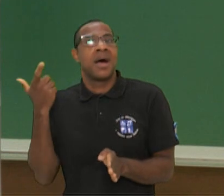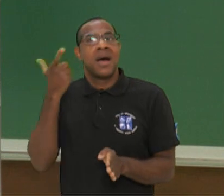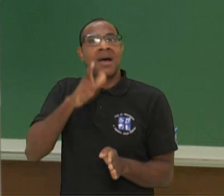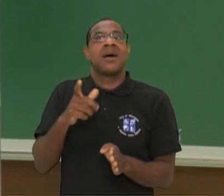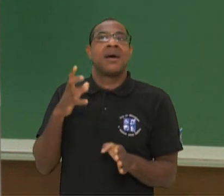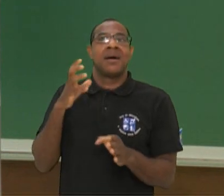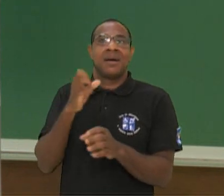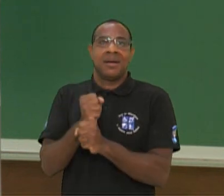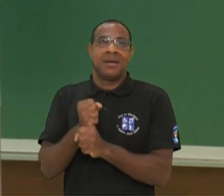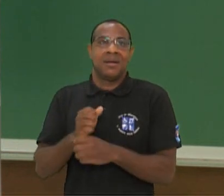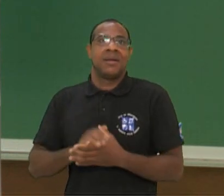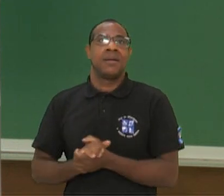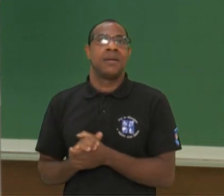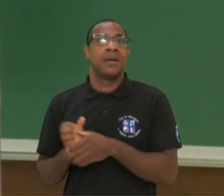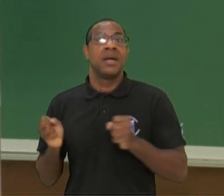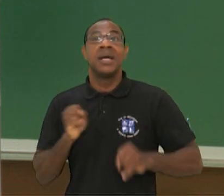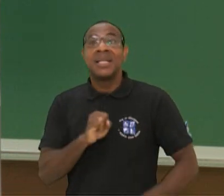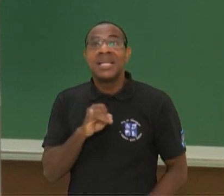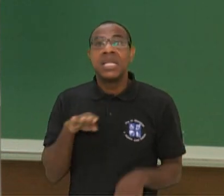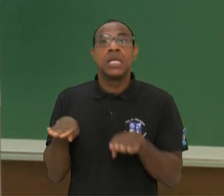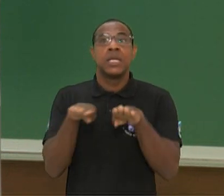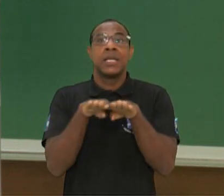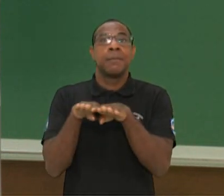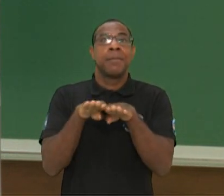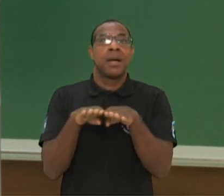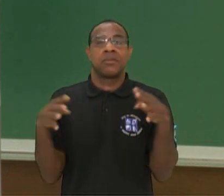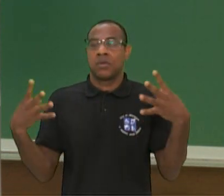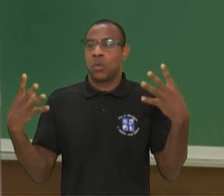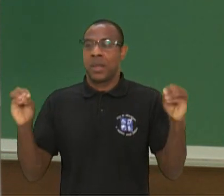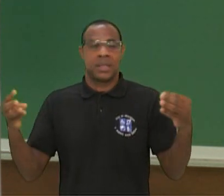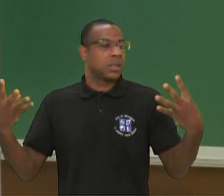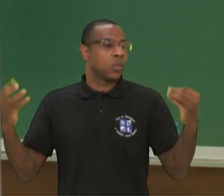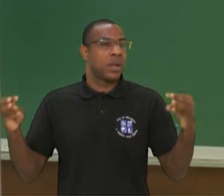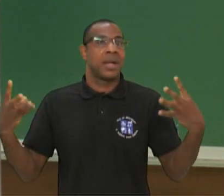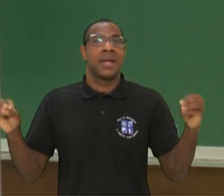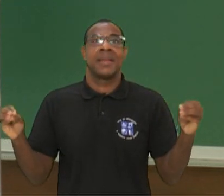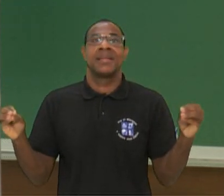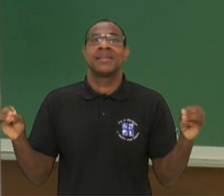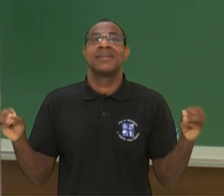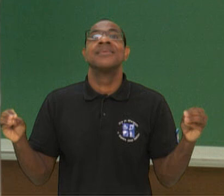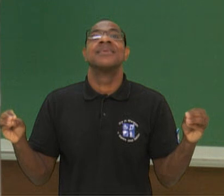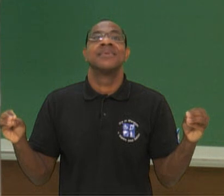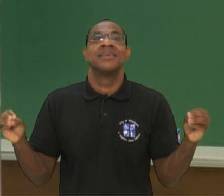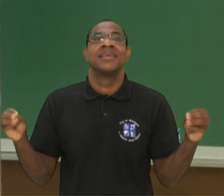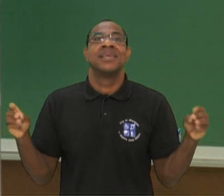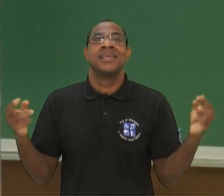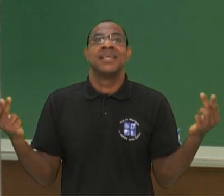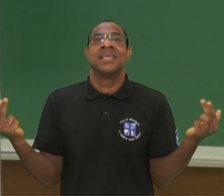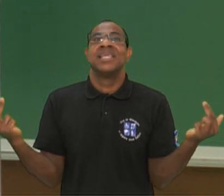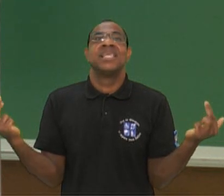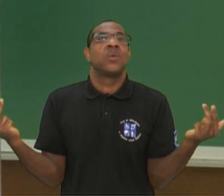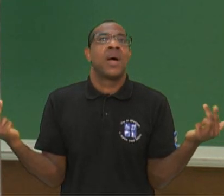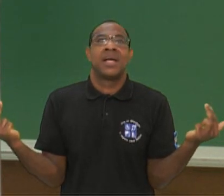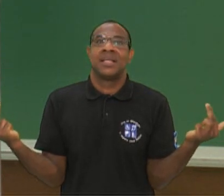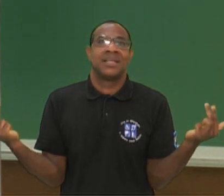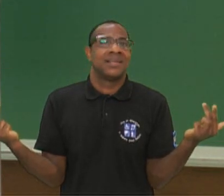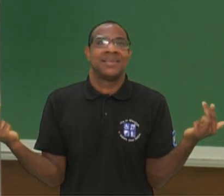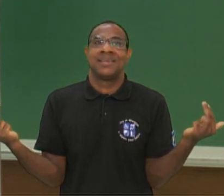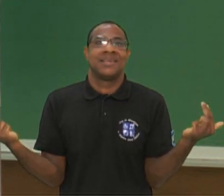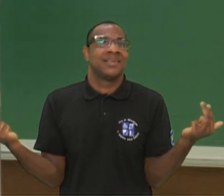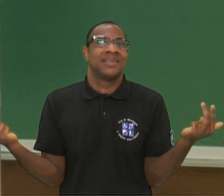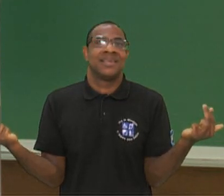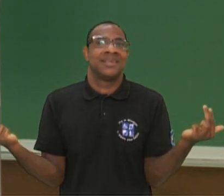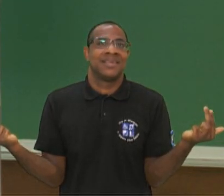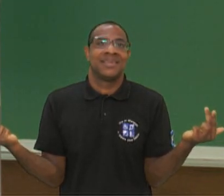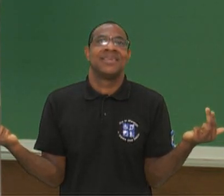Caso aconteça o empate de 40-40, a gente vai chamar de iguais, 40 iguais, ou seja, os